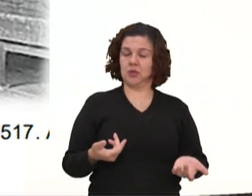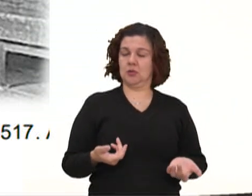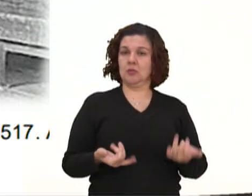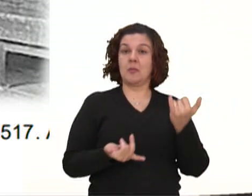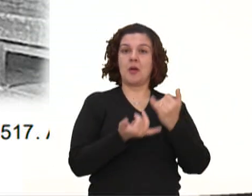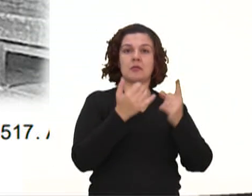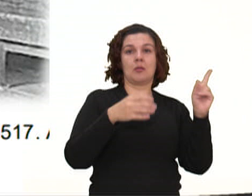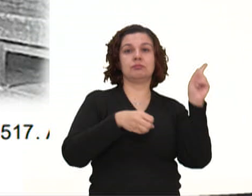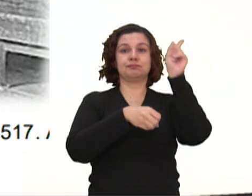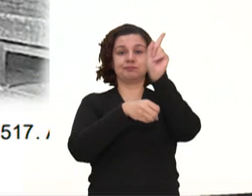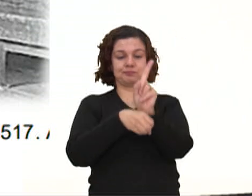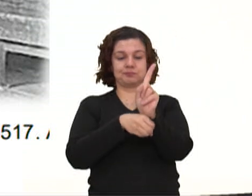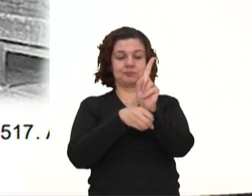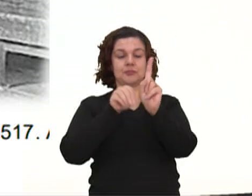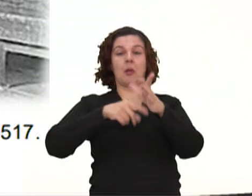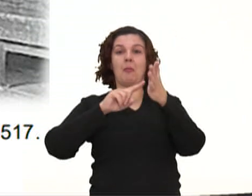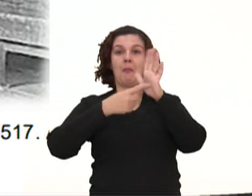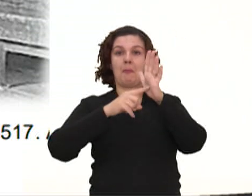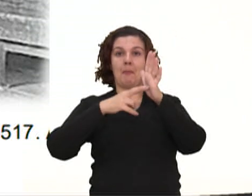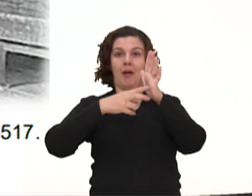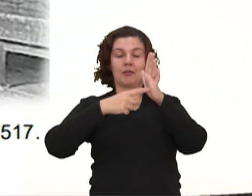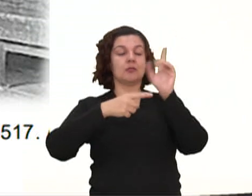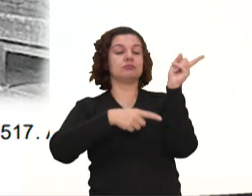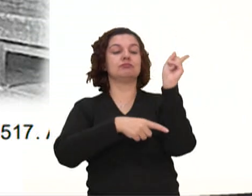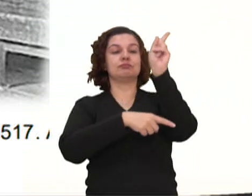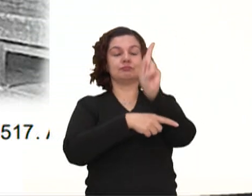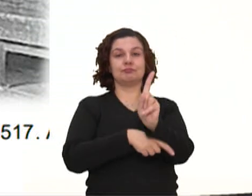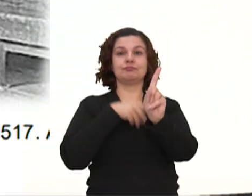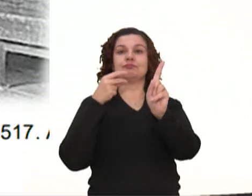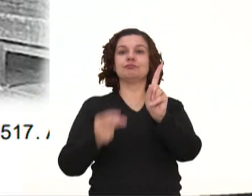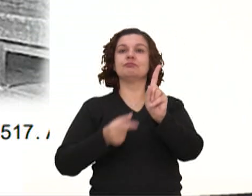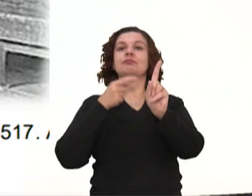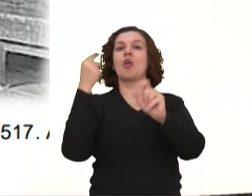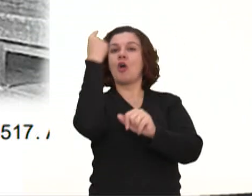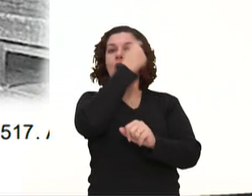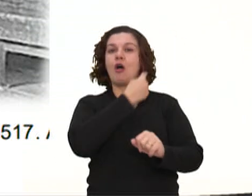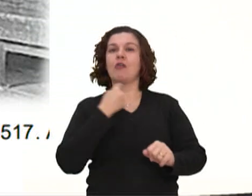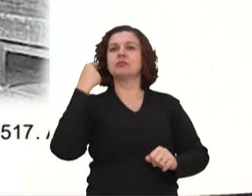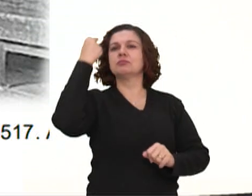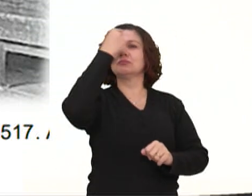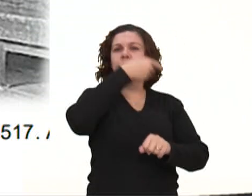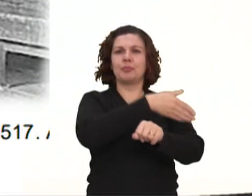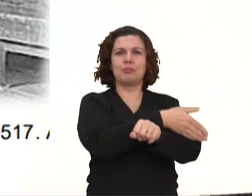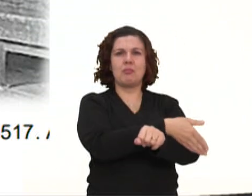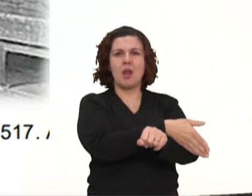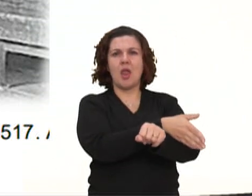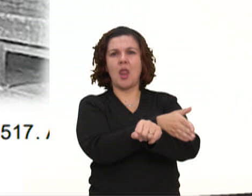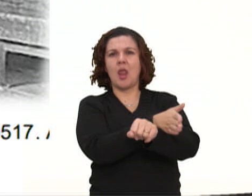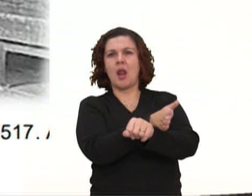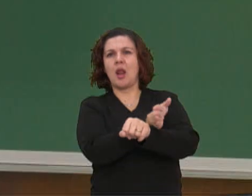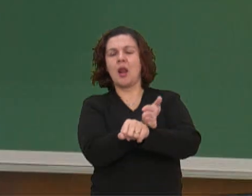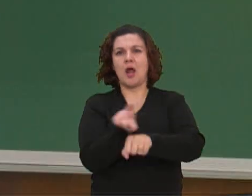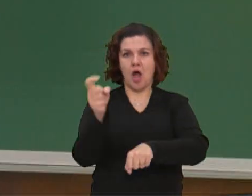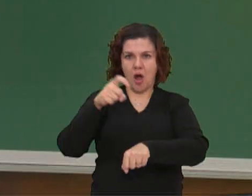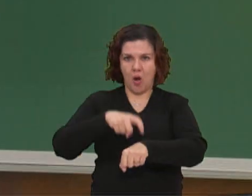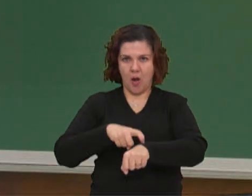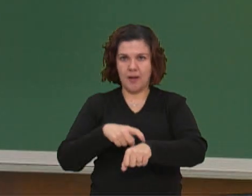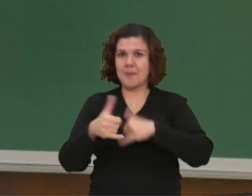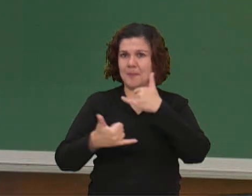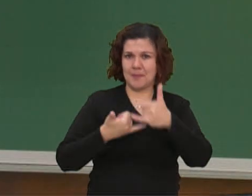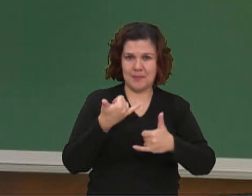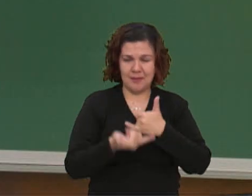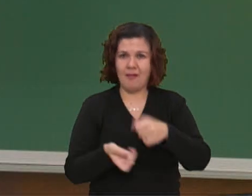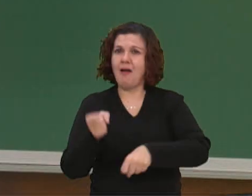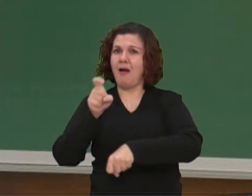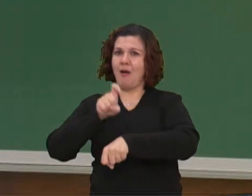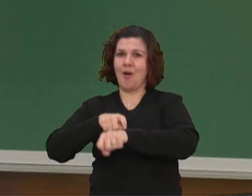peça ali, trabalhando durante horas sem a diferenciação de brincar, estudar ou qualquer